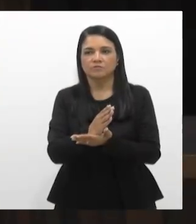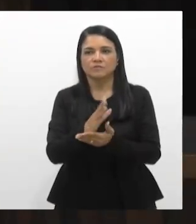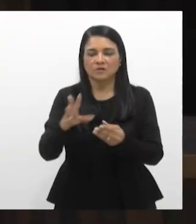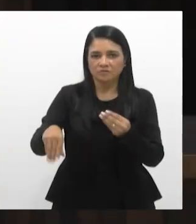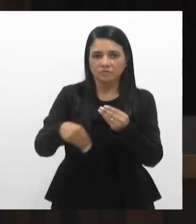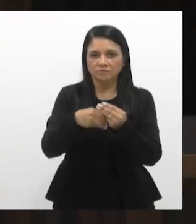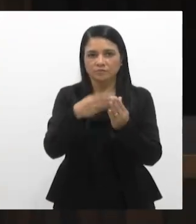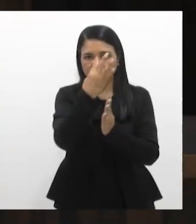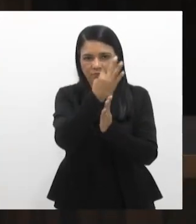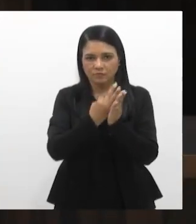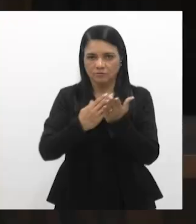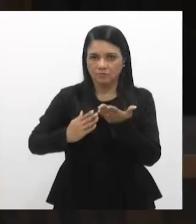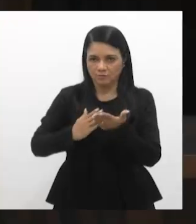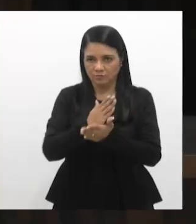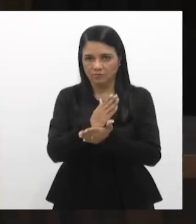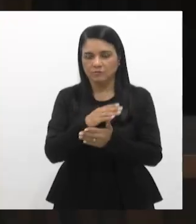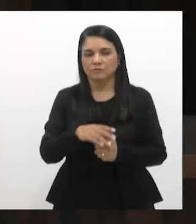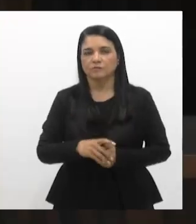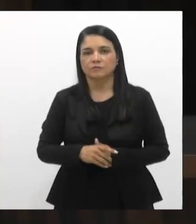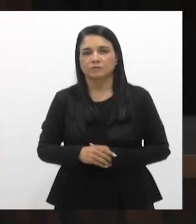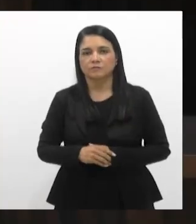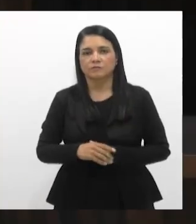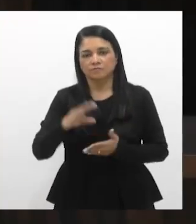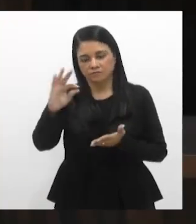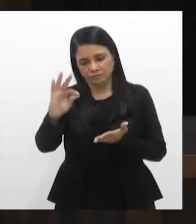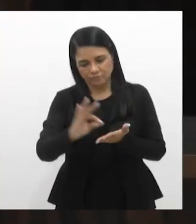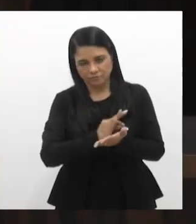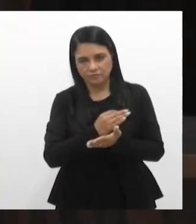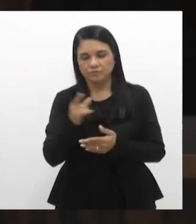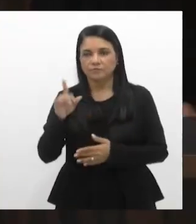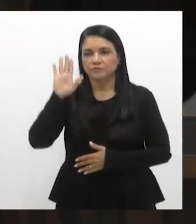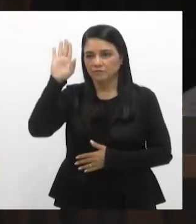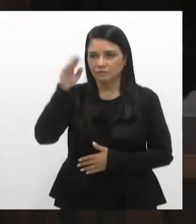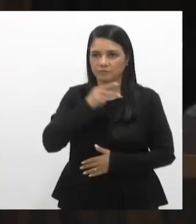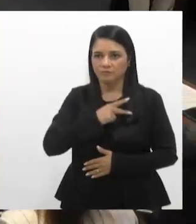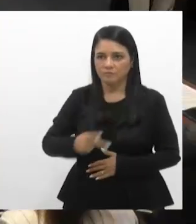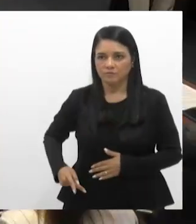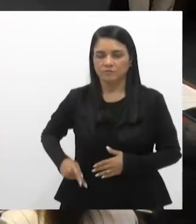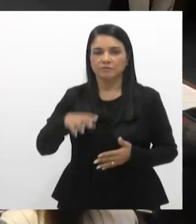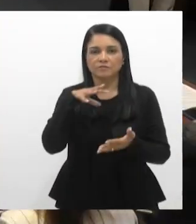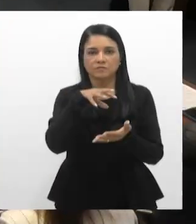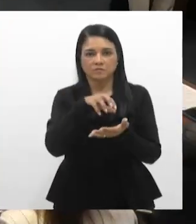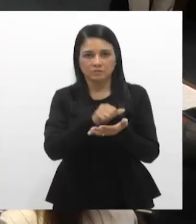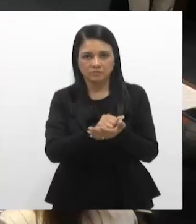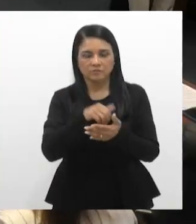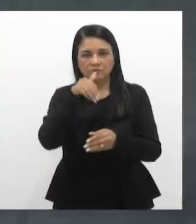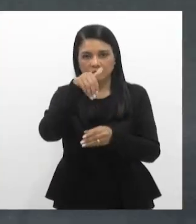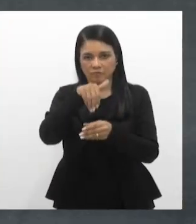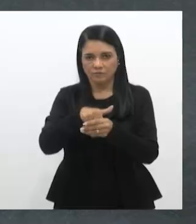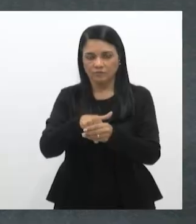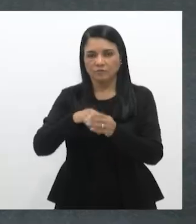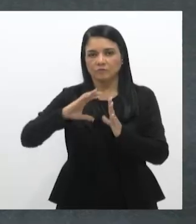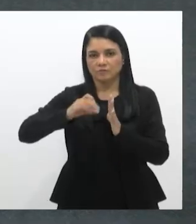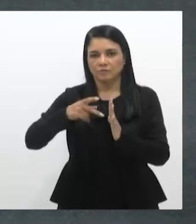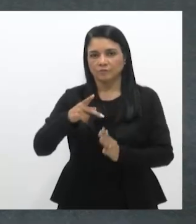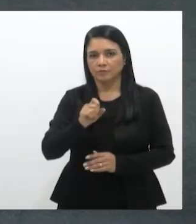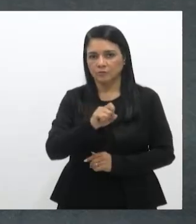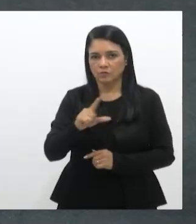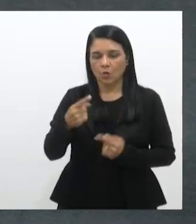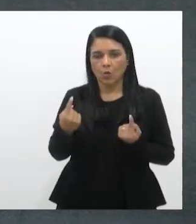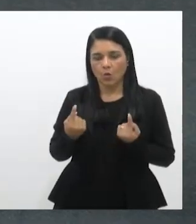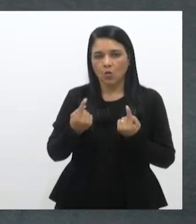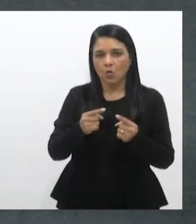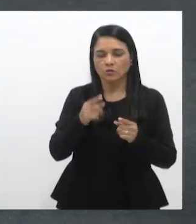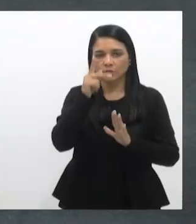o texto aprovado. E vai ao autógrafo. Senhor presidente, só para registrar o voto do PSOL contrário a